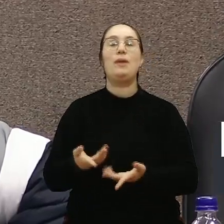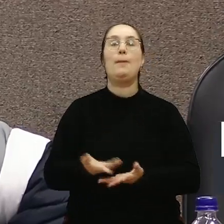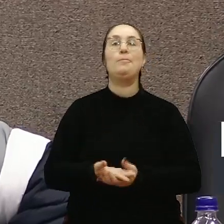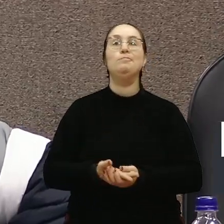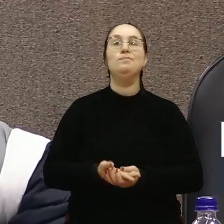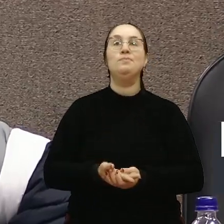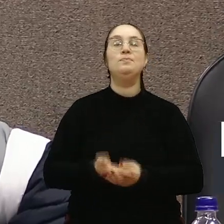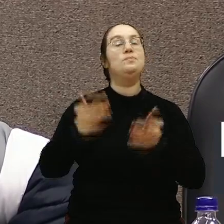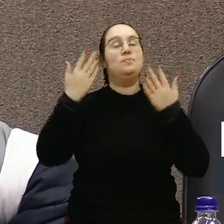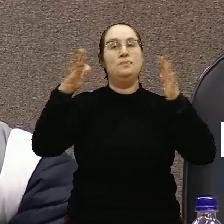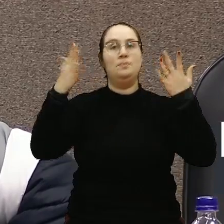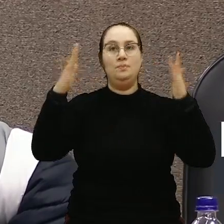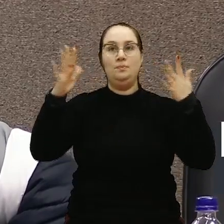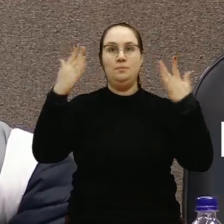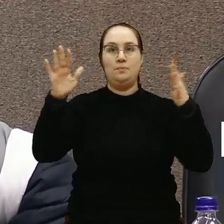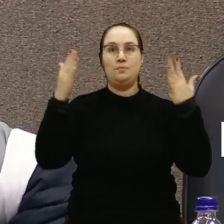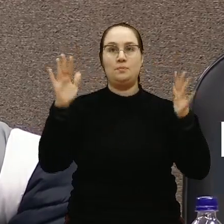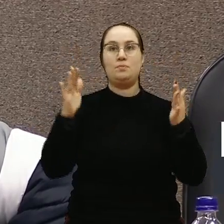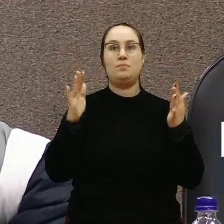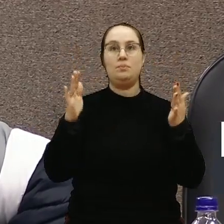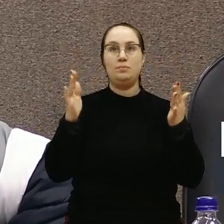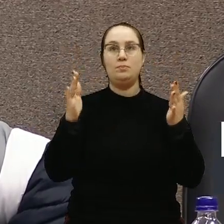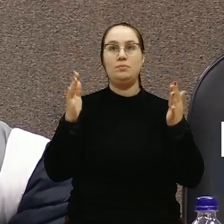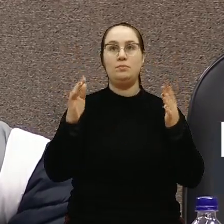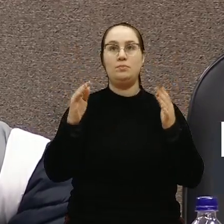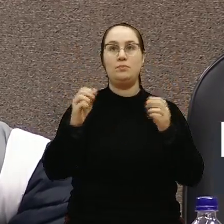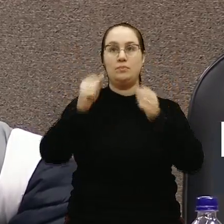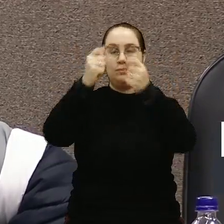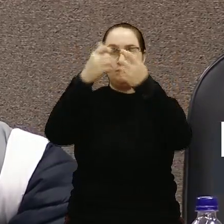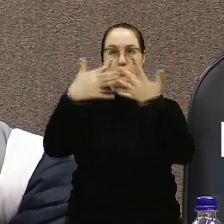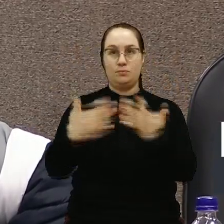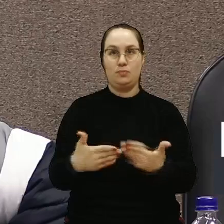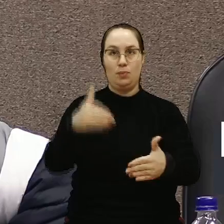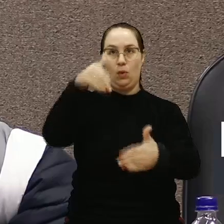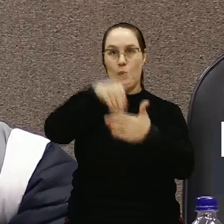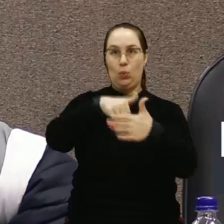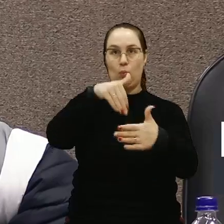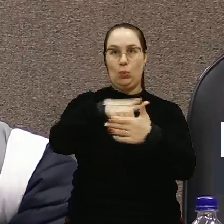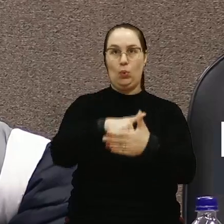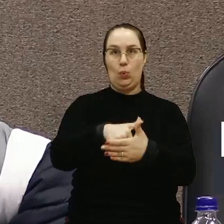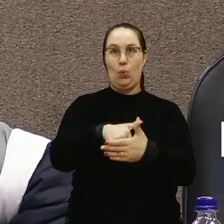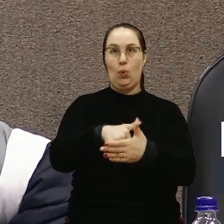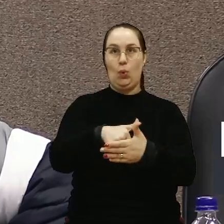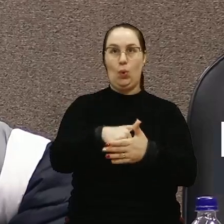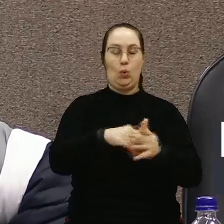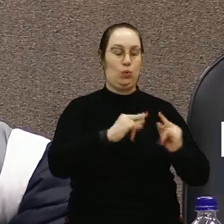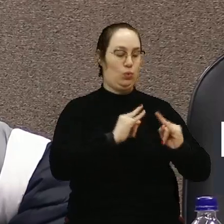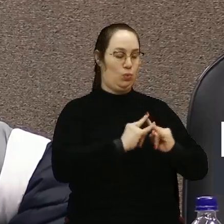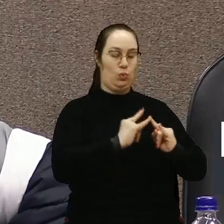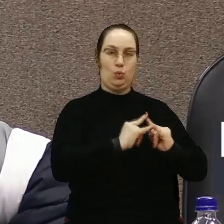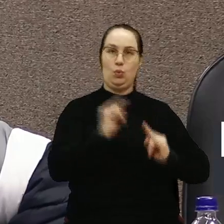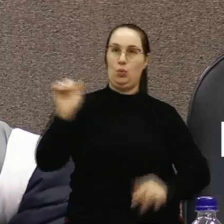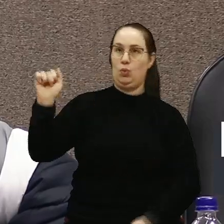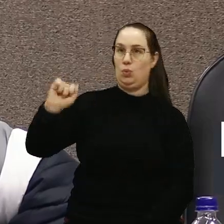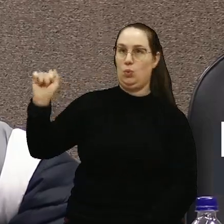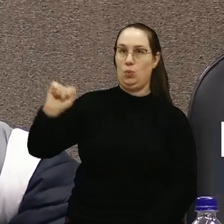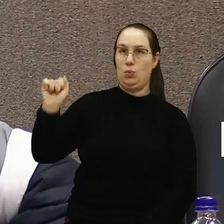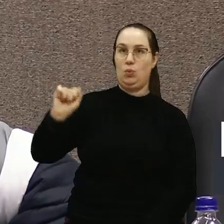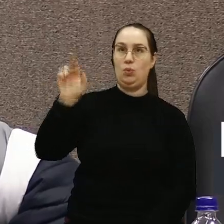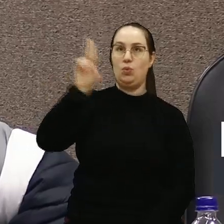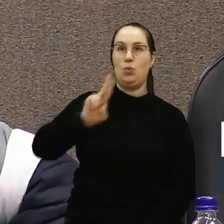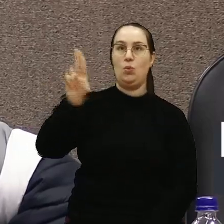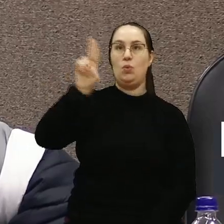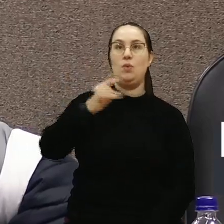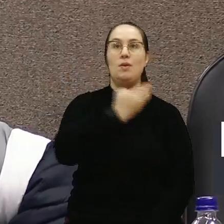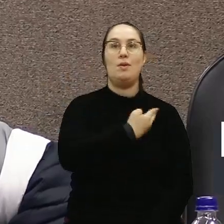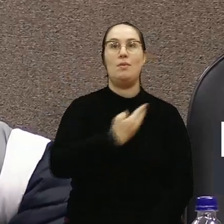Então, parabéns. Quando nós declaramos aqui uma entidade, uma associação como de utilidade